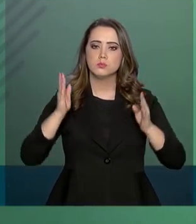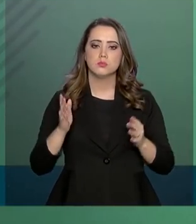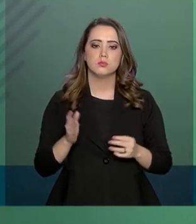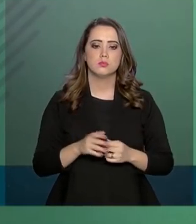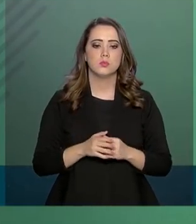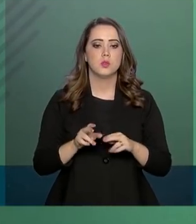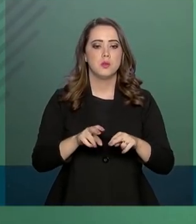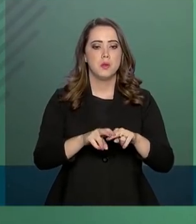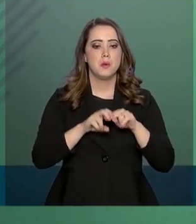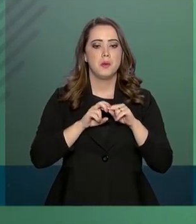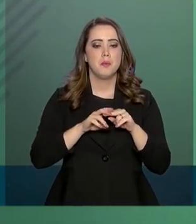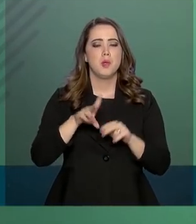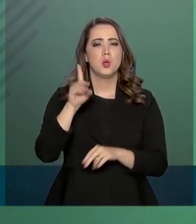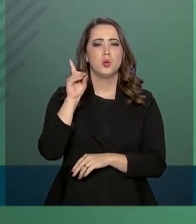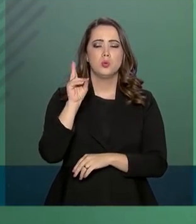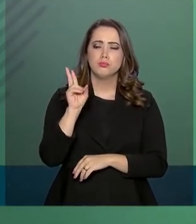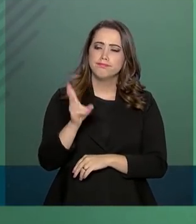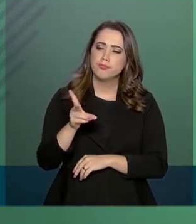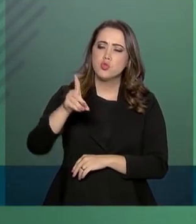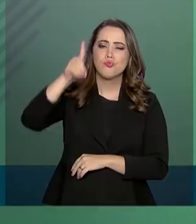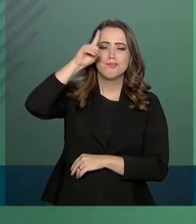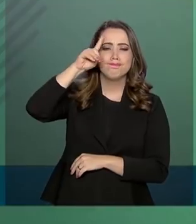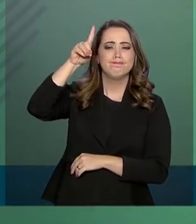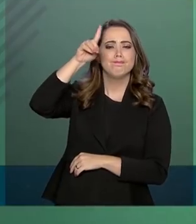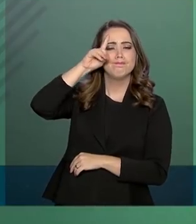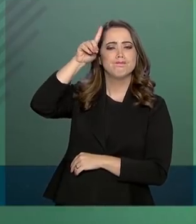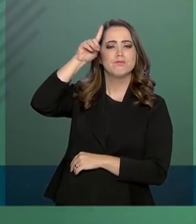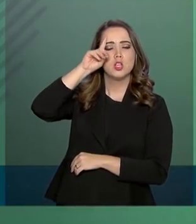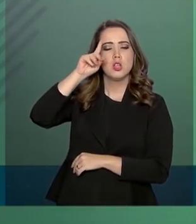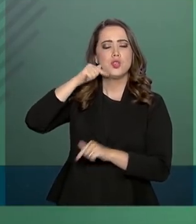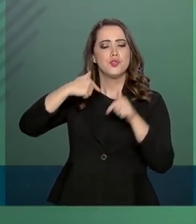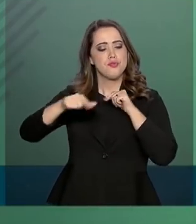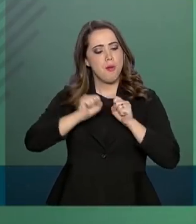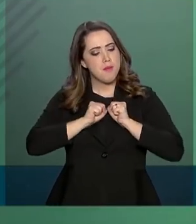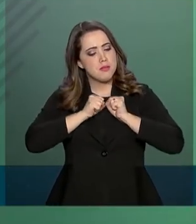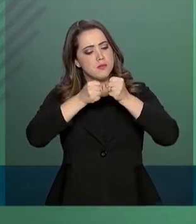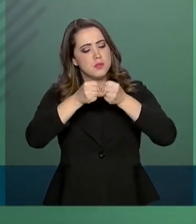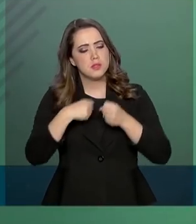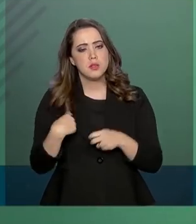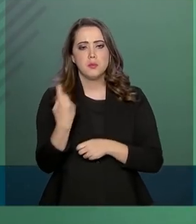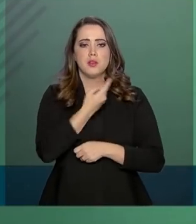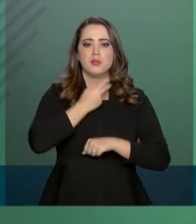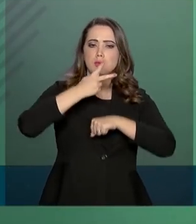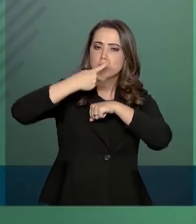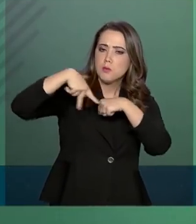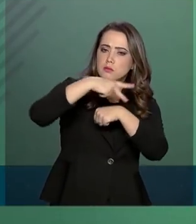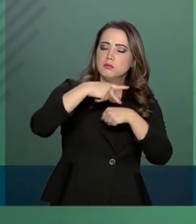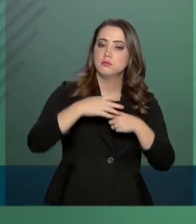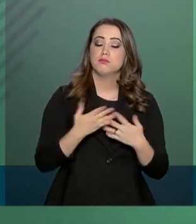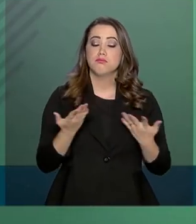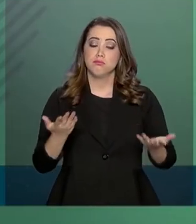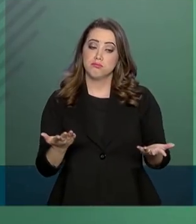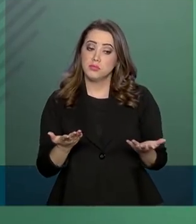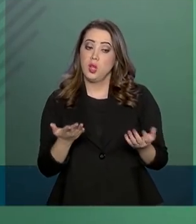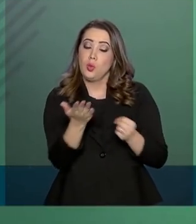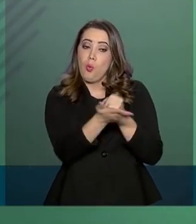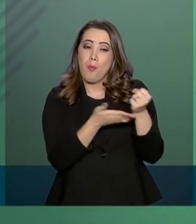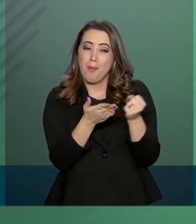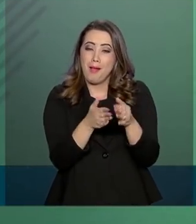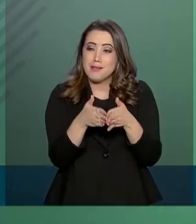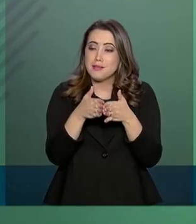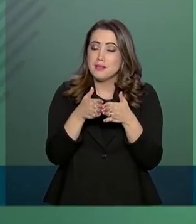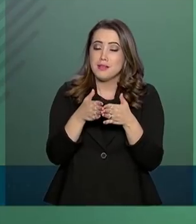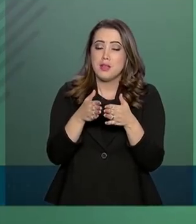pelo seu dia a dia de trabalho esforçado em prol da nossa sociedade é com base nesse espírito